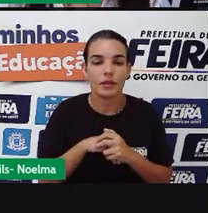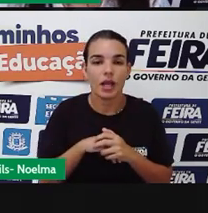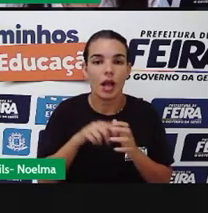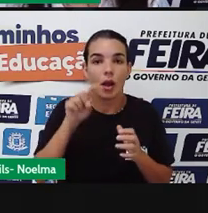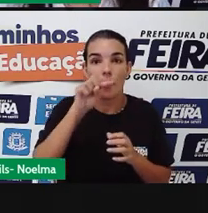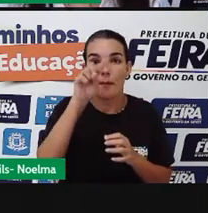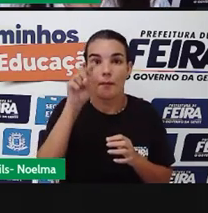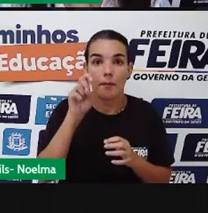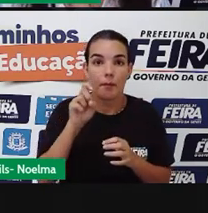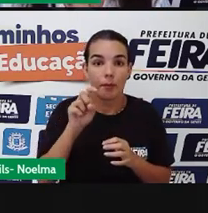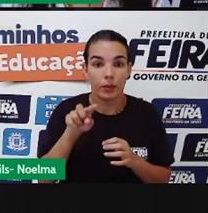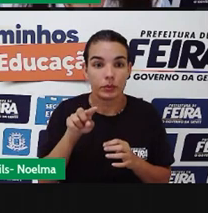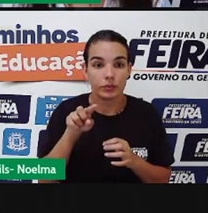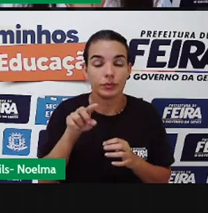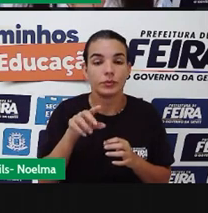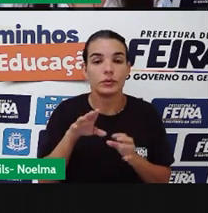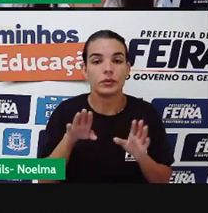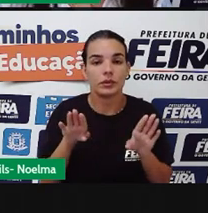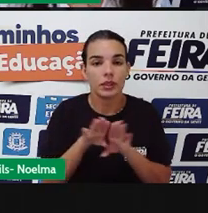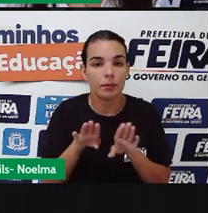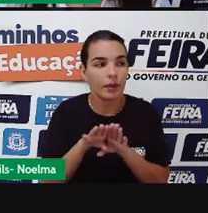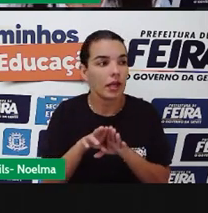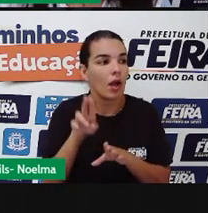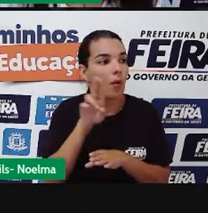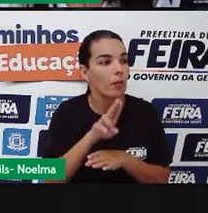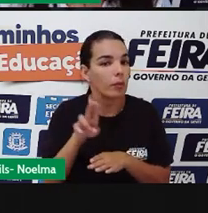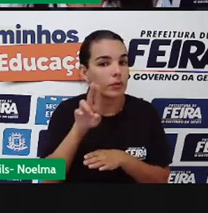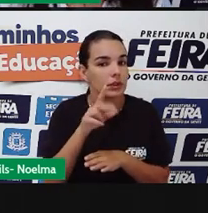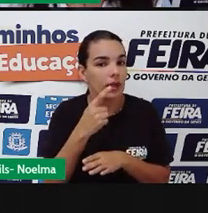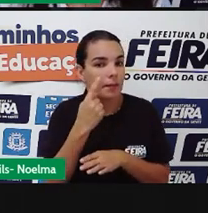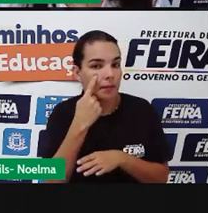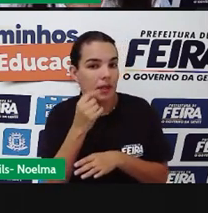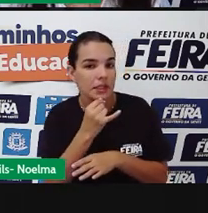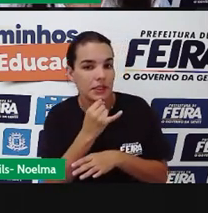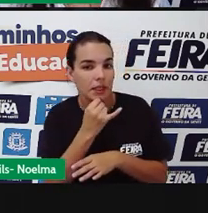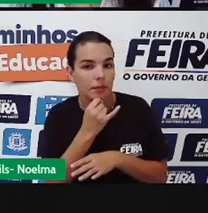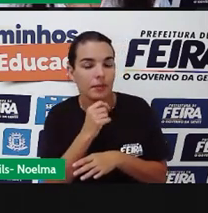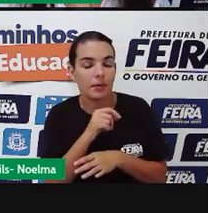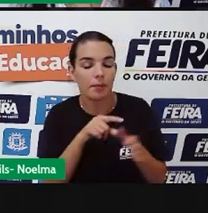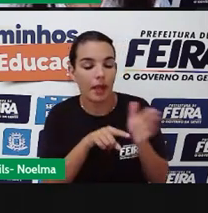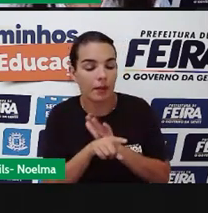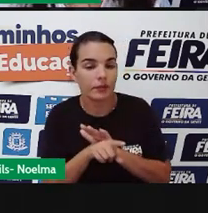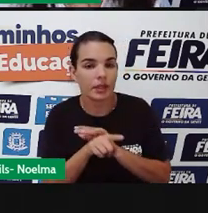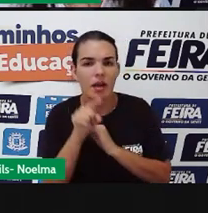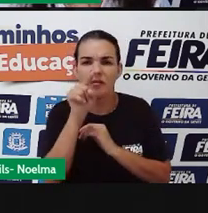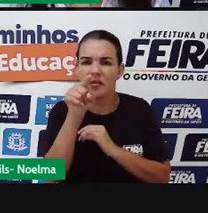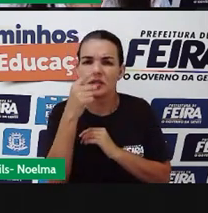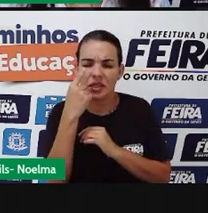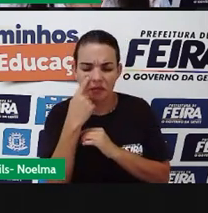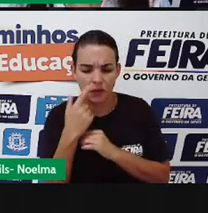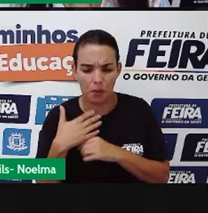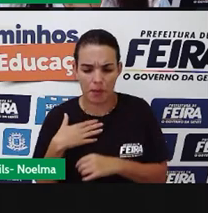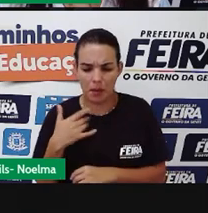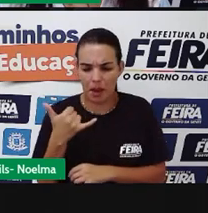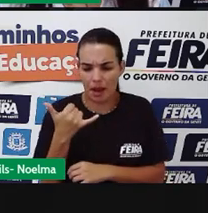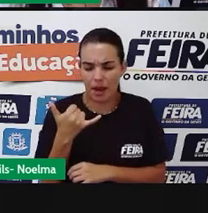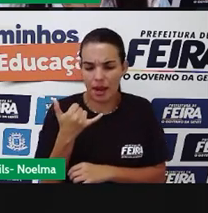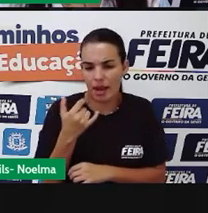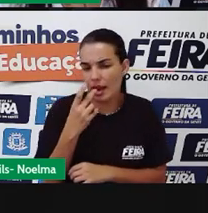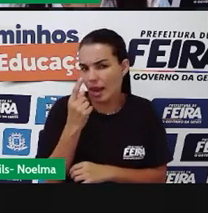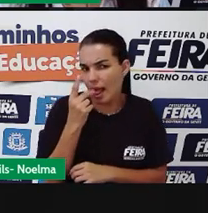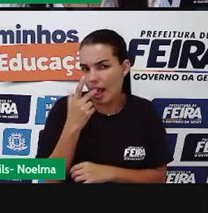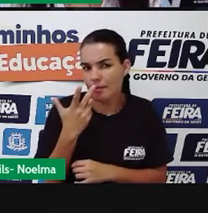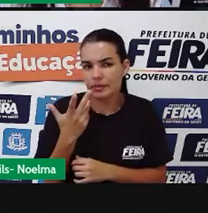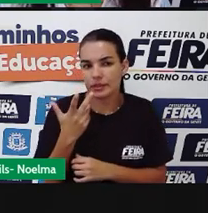uma pergunta. Por exemplo, você viu meu lápis? Ponto final indica o fim de